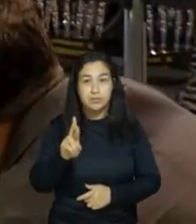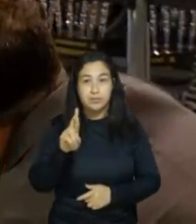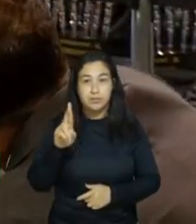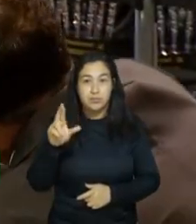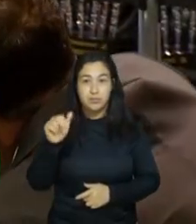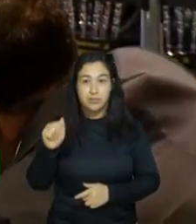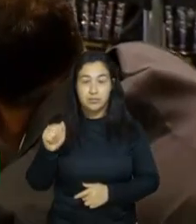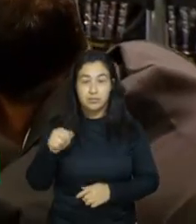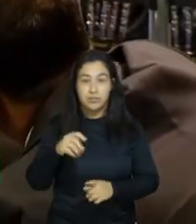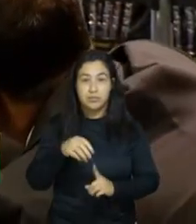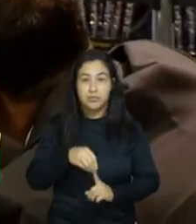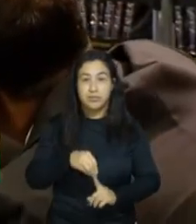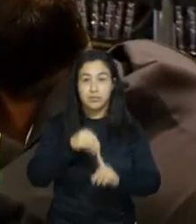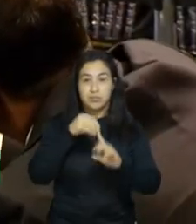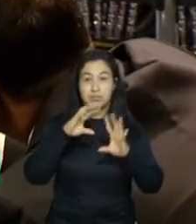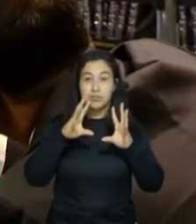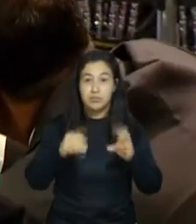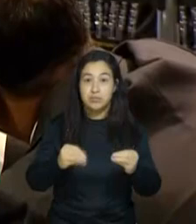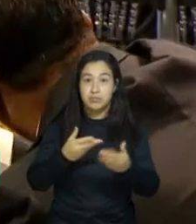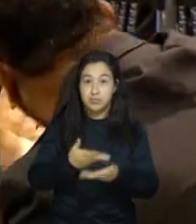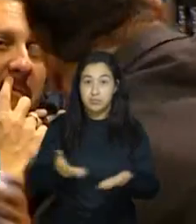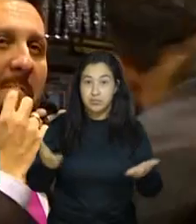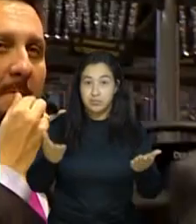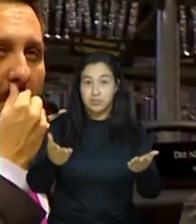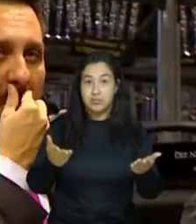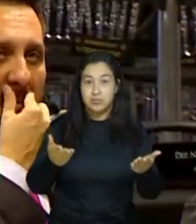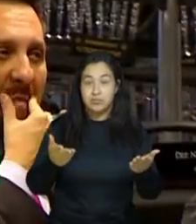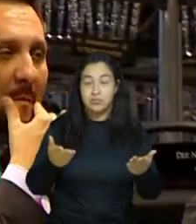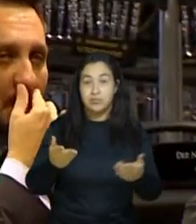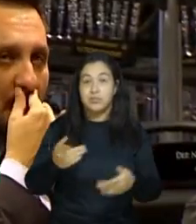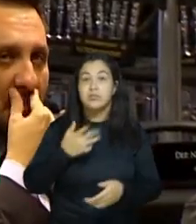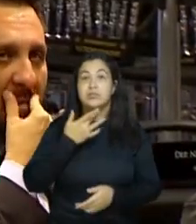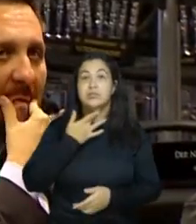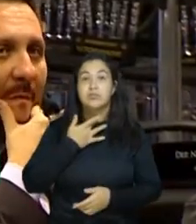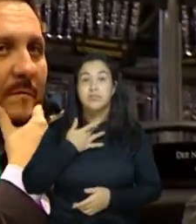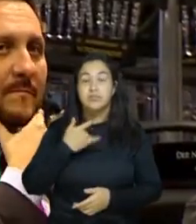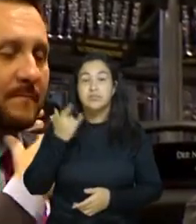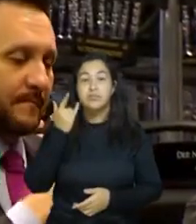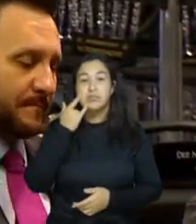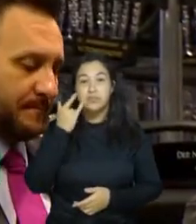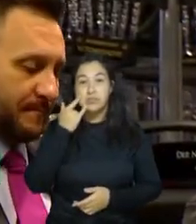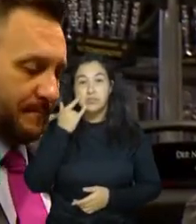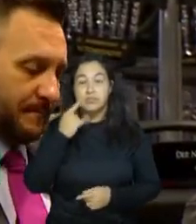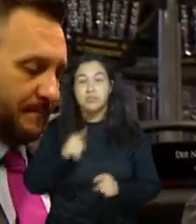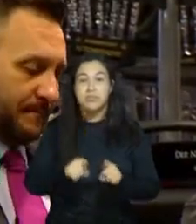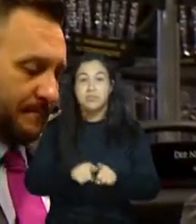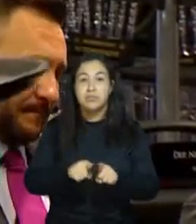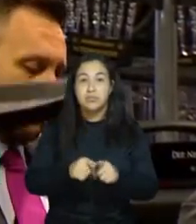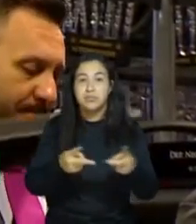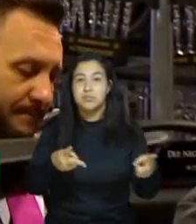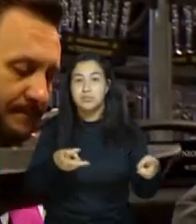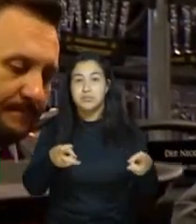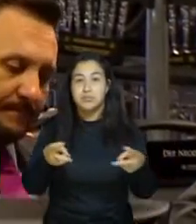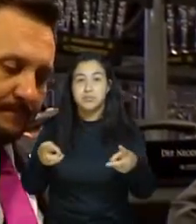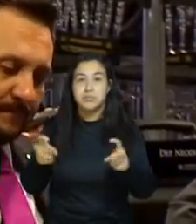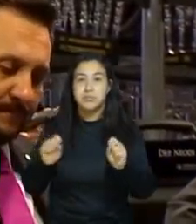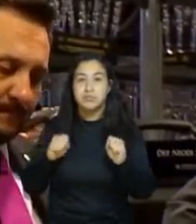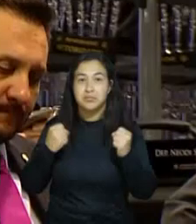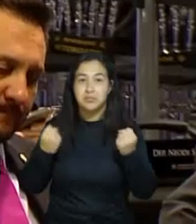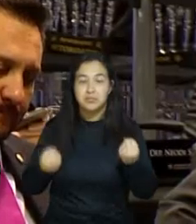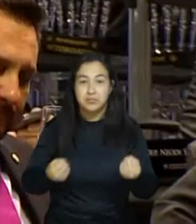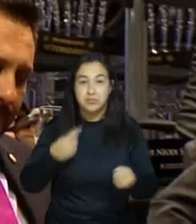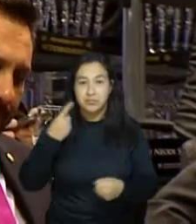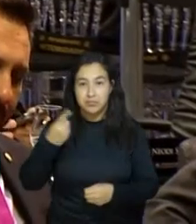quanto a Assembleia Legislativa, por iniciativa do próprio presidente, deputado Mauro, e eu tenho percebido os esforços do deputado